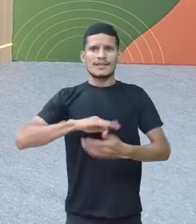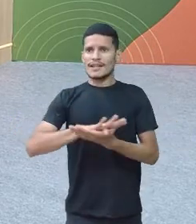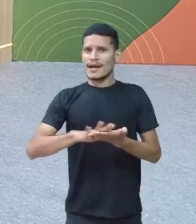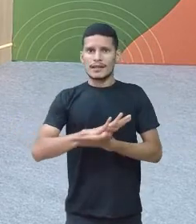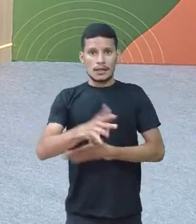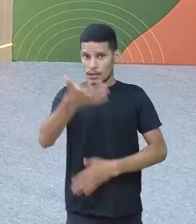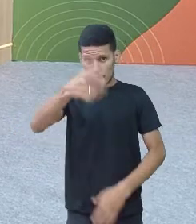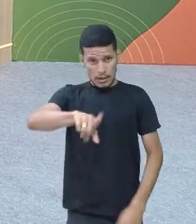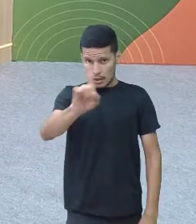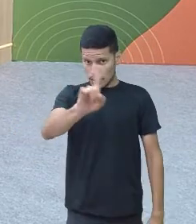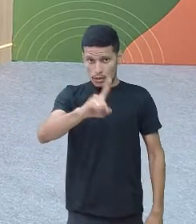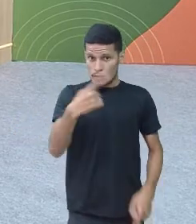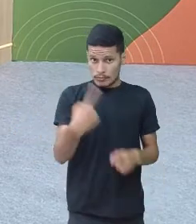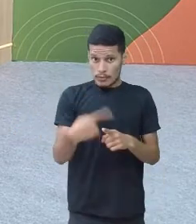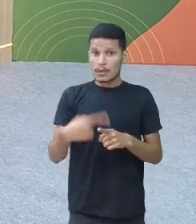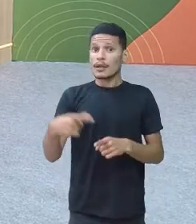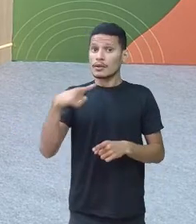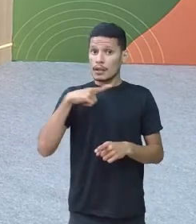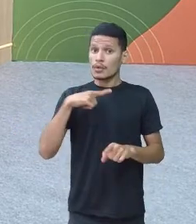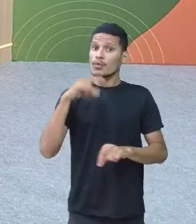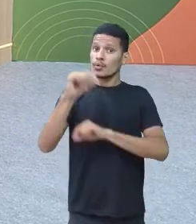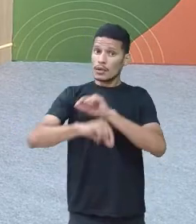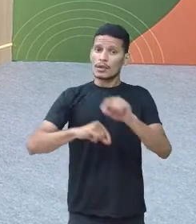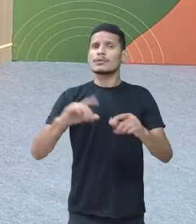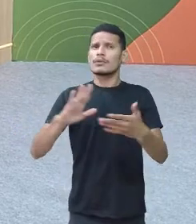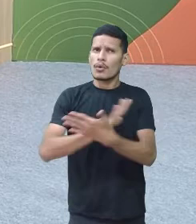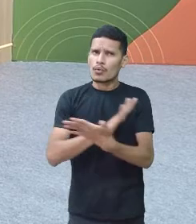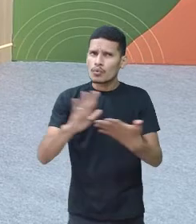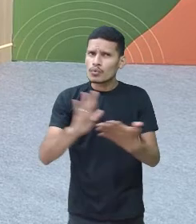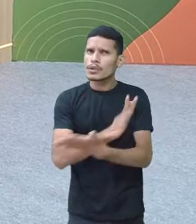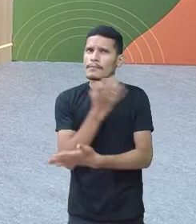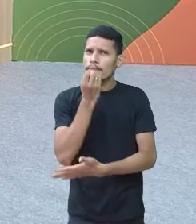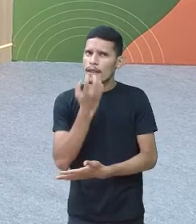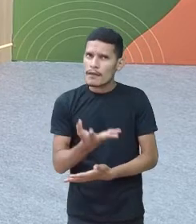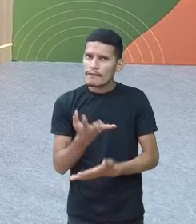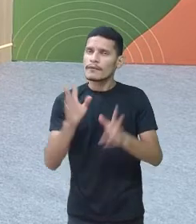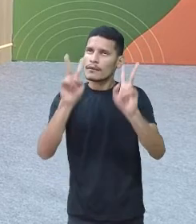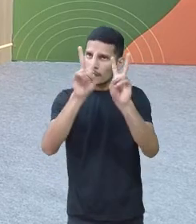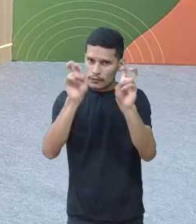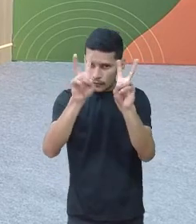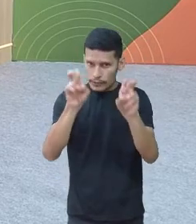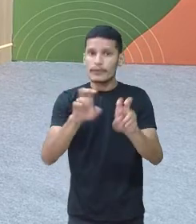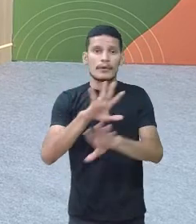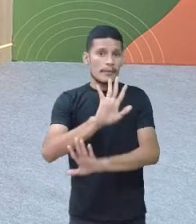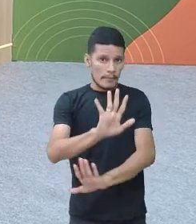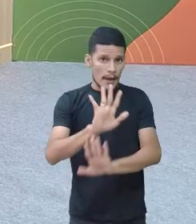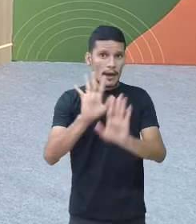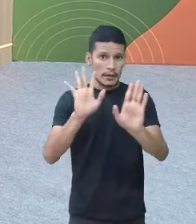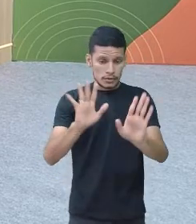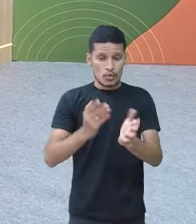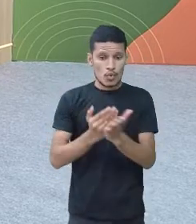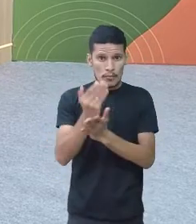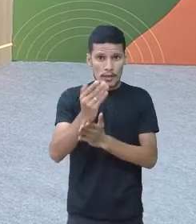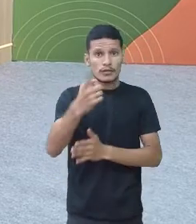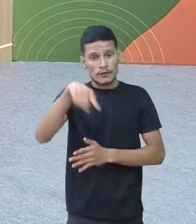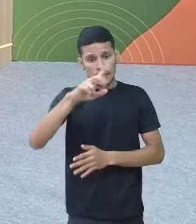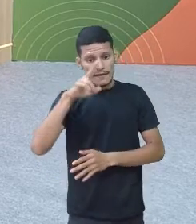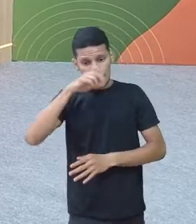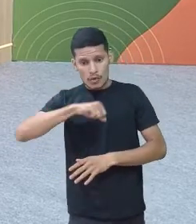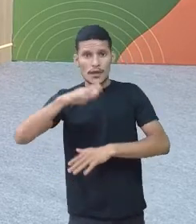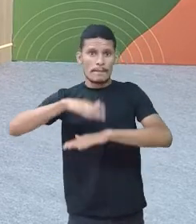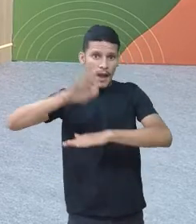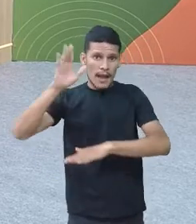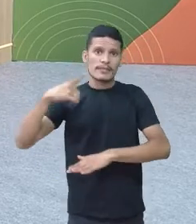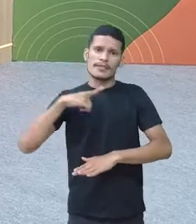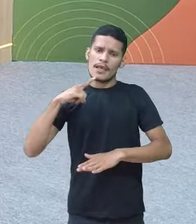queira mesmo, viu? Porque eles têm esse benefício que são ditos aí, né? A princípio você tem mais força, fica